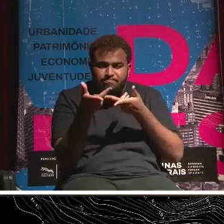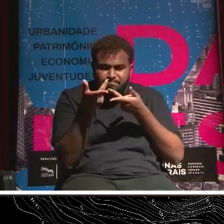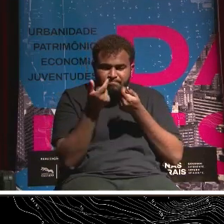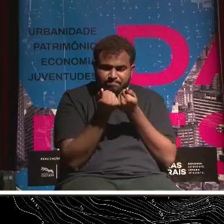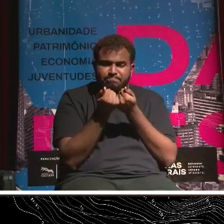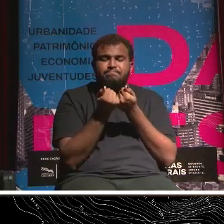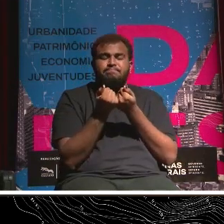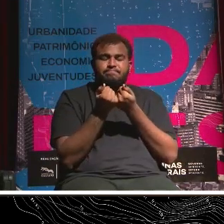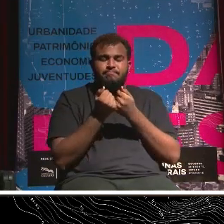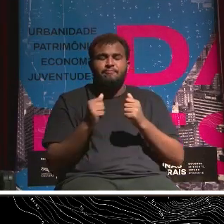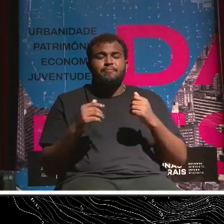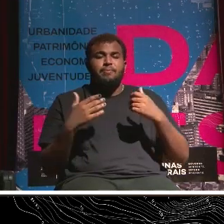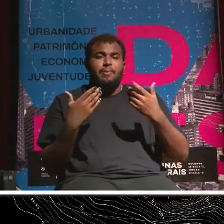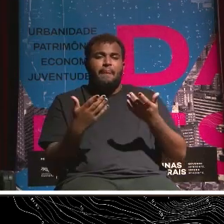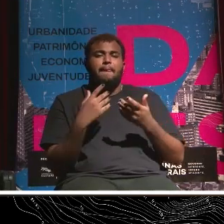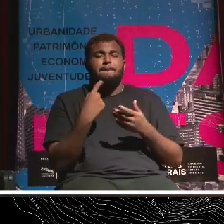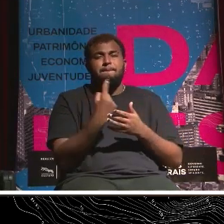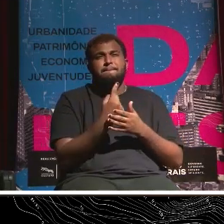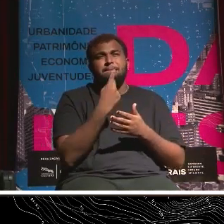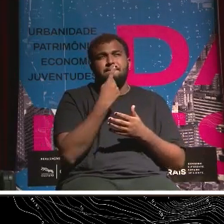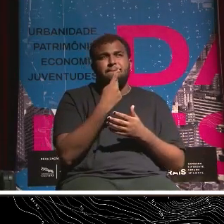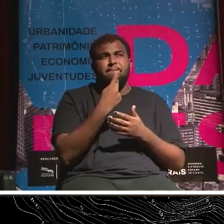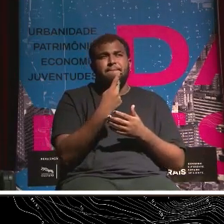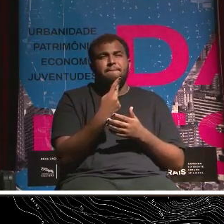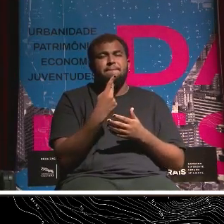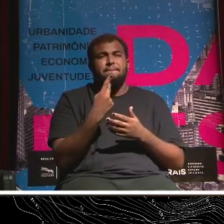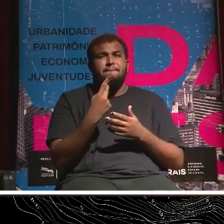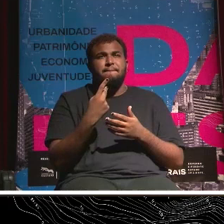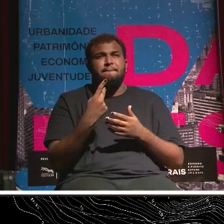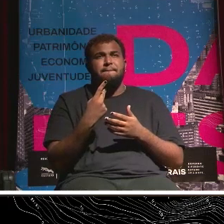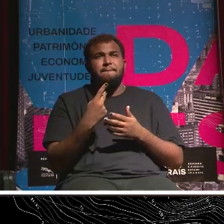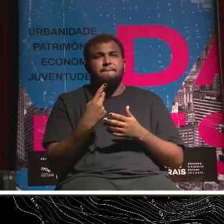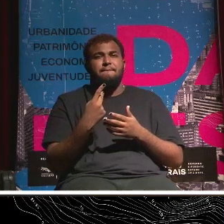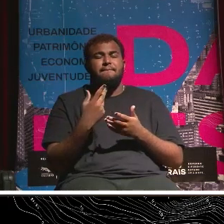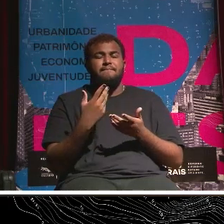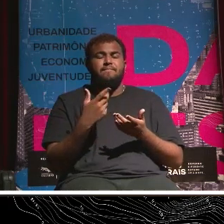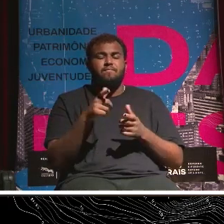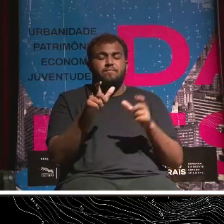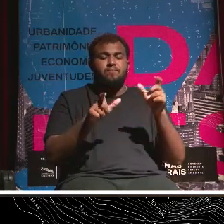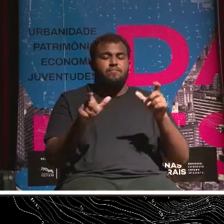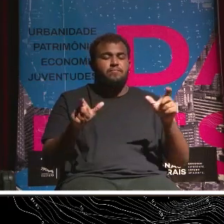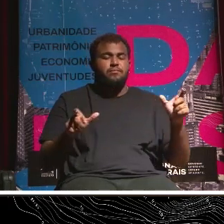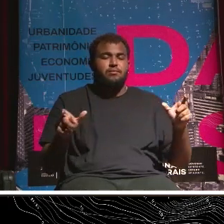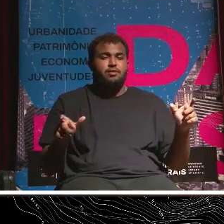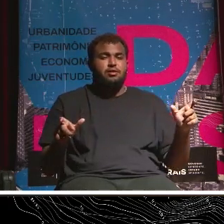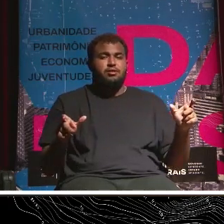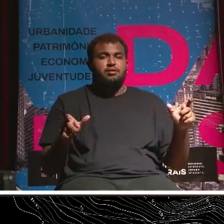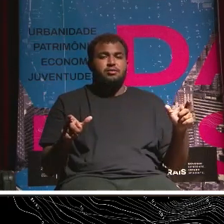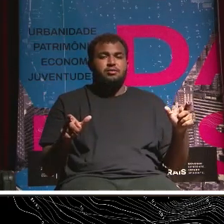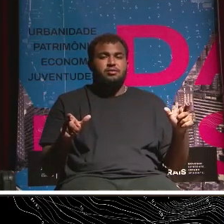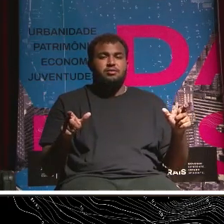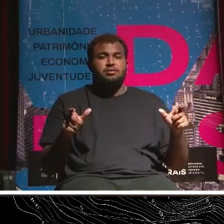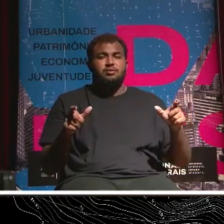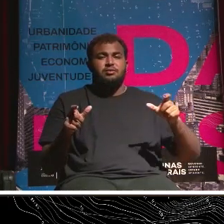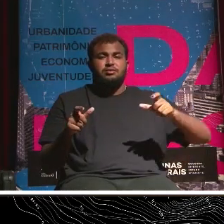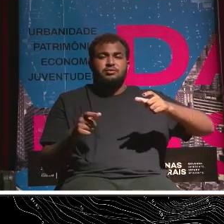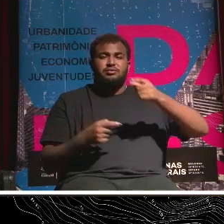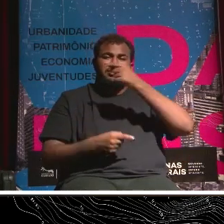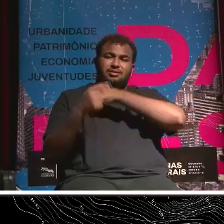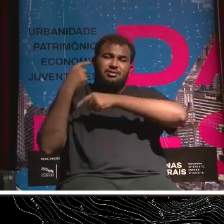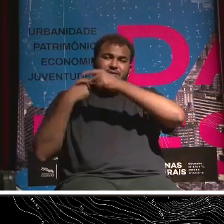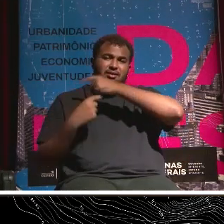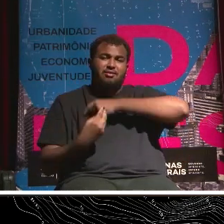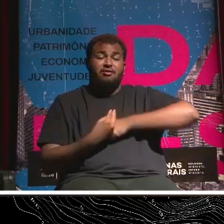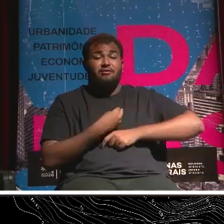Então, a gente fala, a juventude está falando, as pessoas ancestrais vivas estão falando, e a